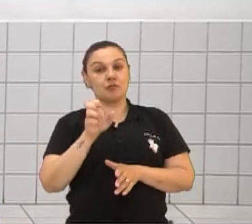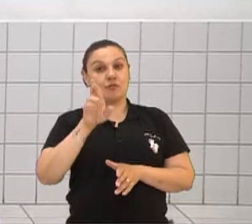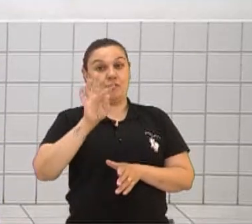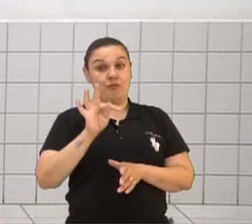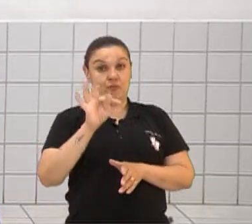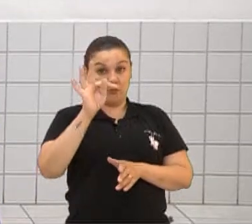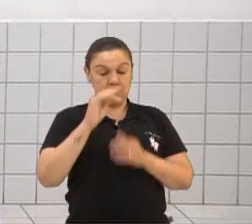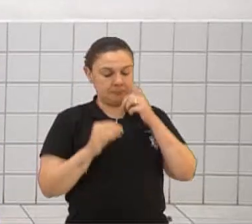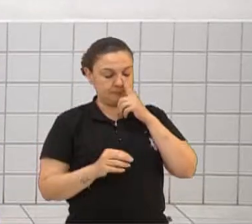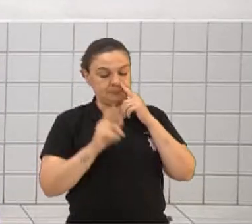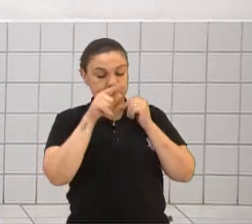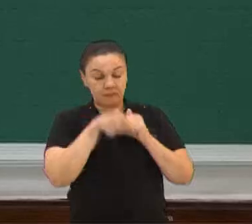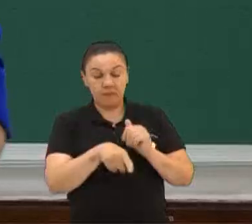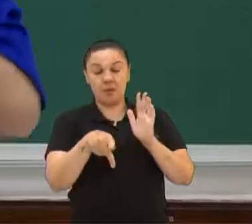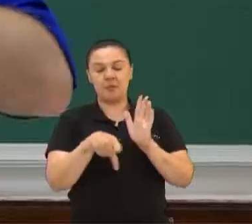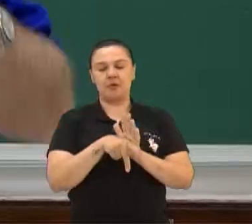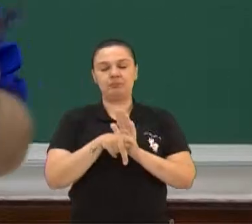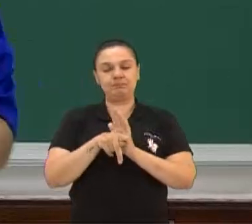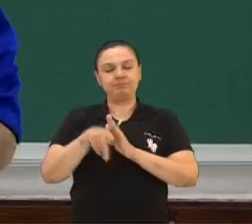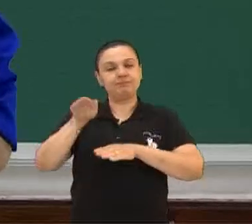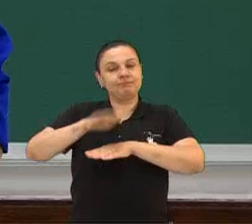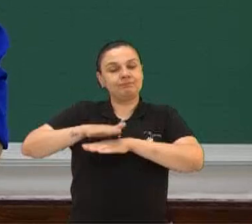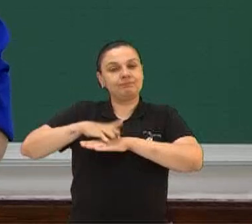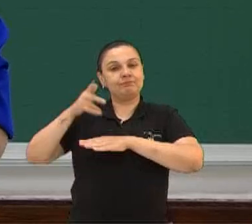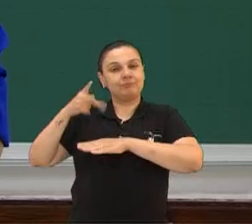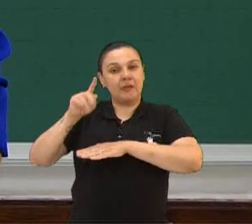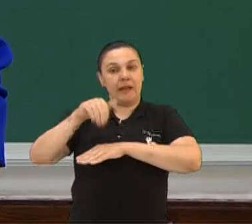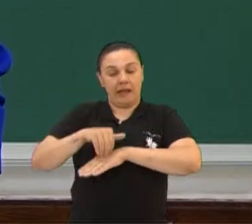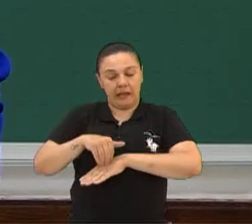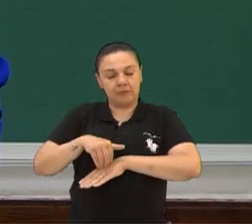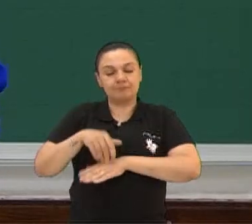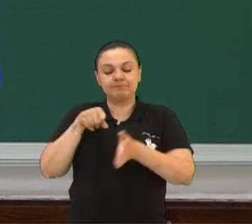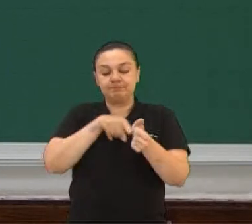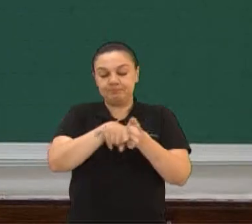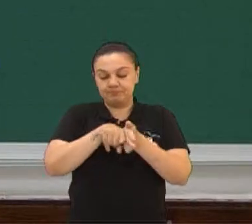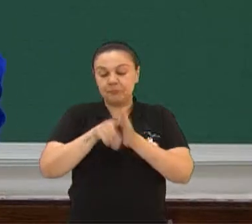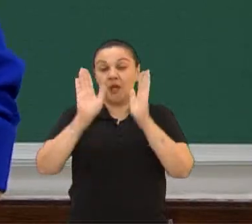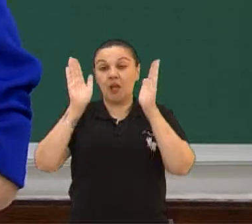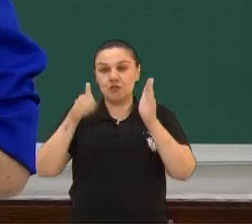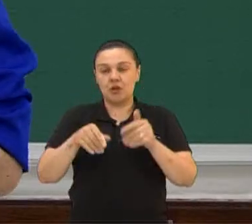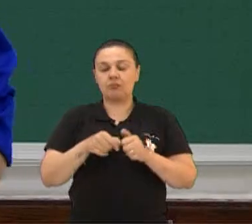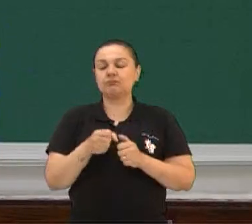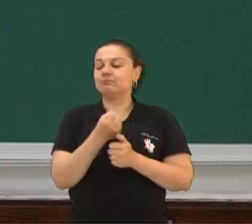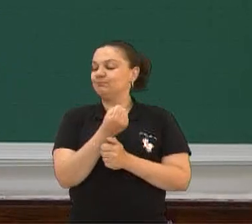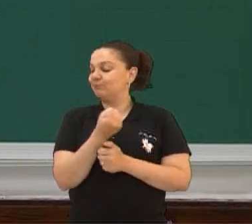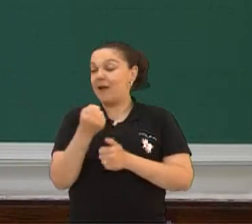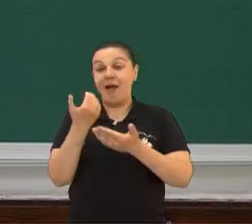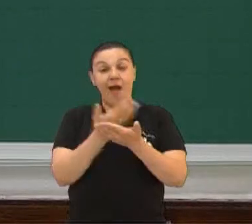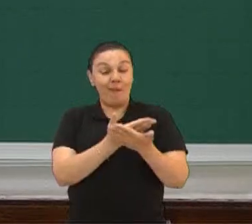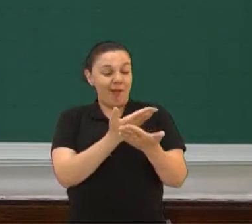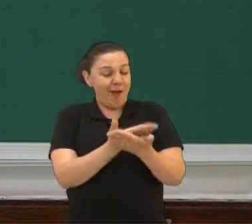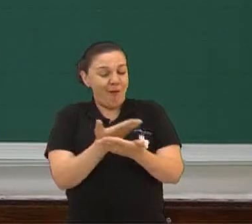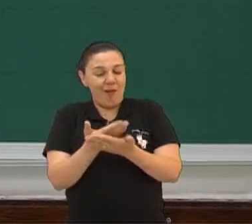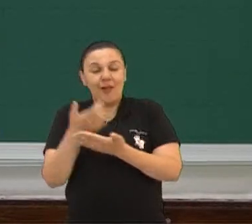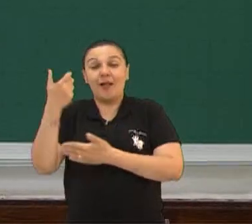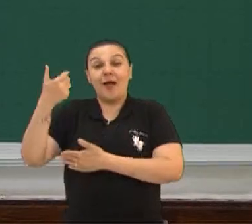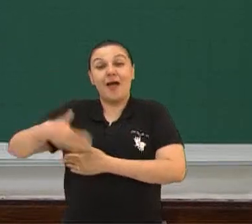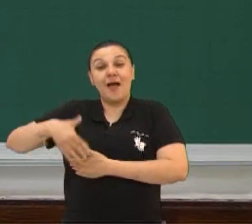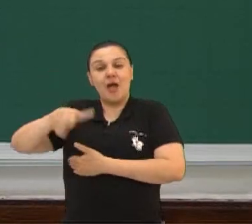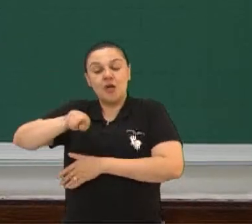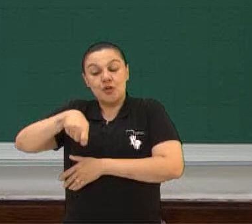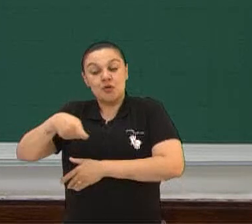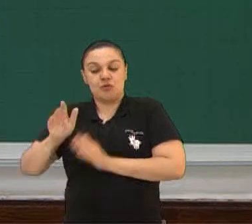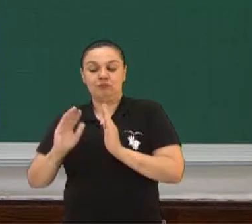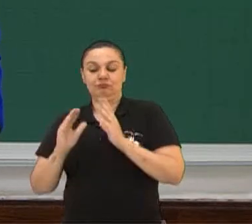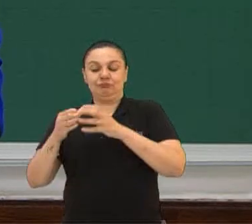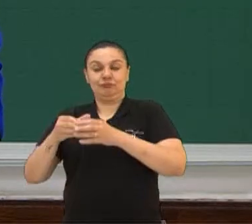como o professor Luiz acabou de dizer aqui, por si só, nós teríamos condições de ficar algumas aulas falando só sobre a Escola de